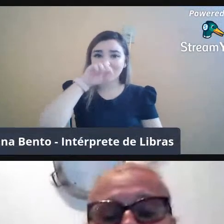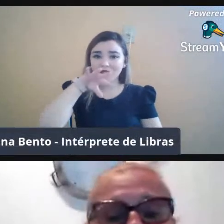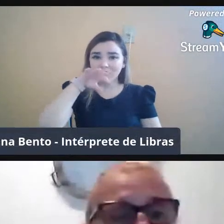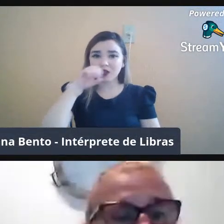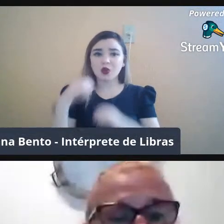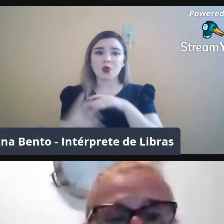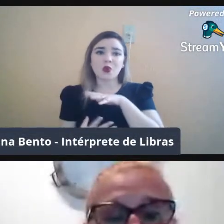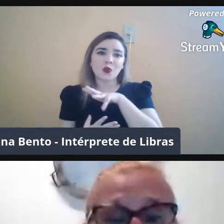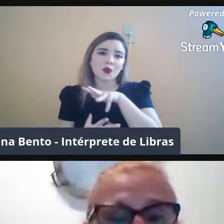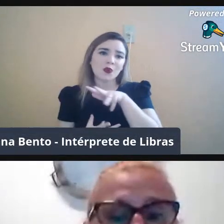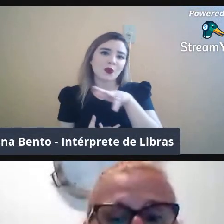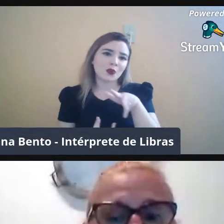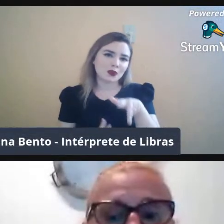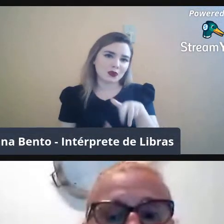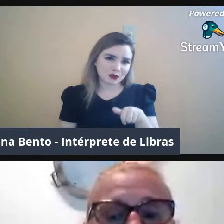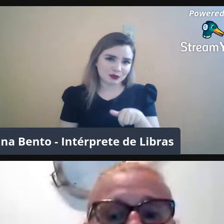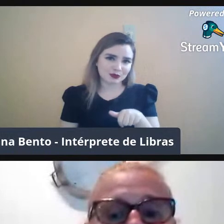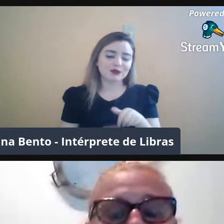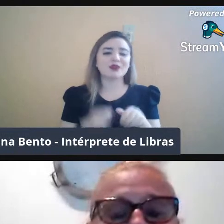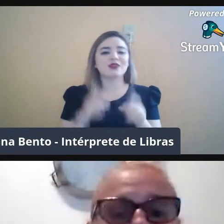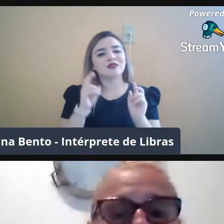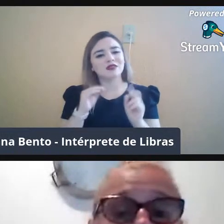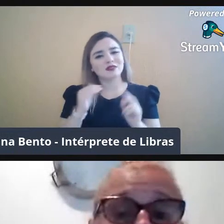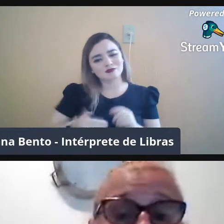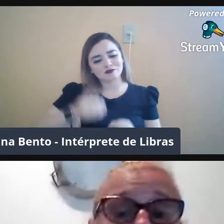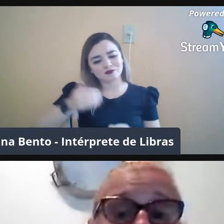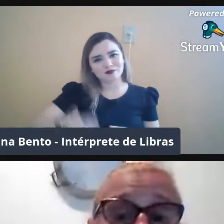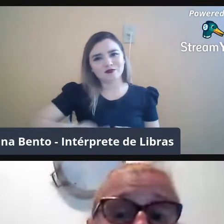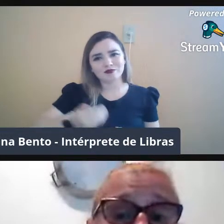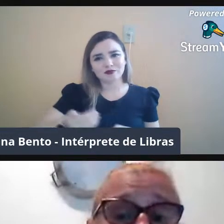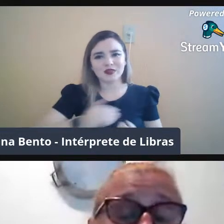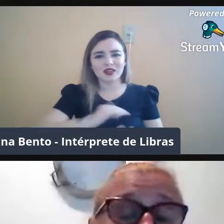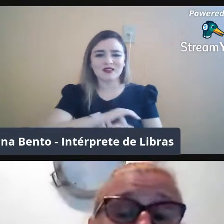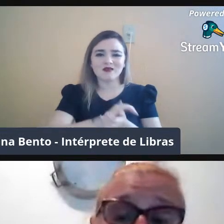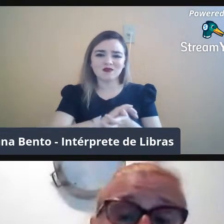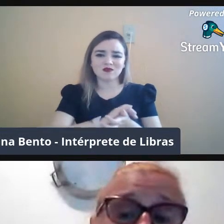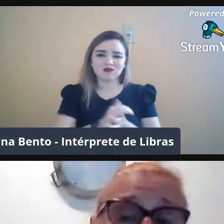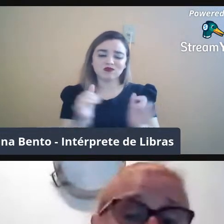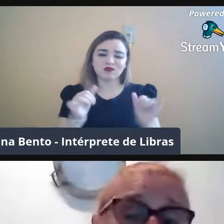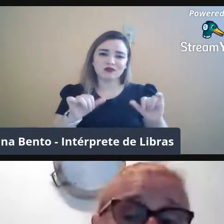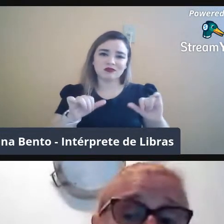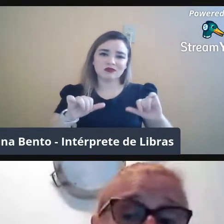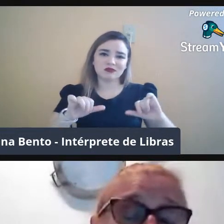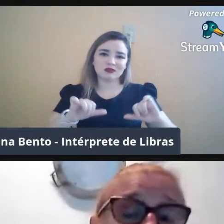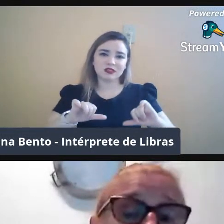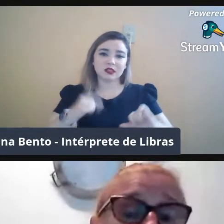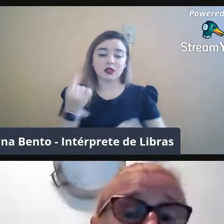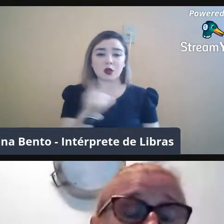cada vez mais está sendo destruídos. E nós temos que começar a repensar,